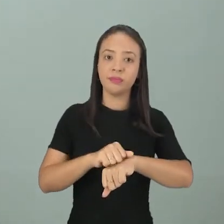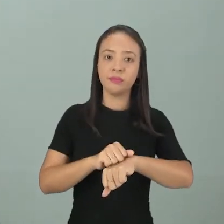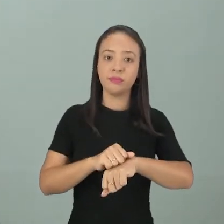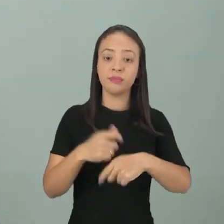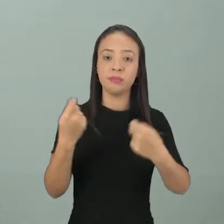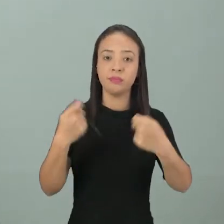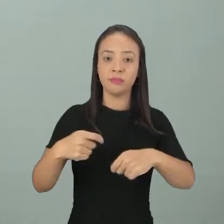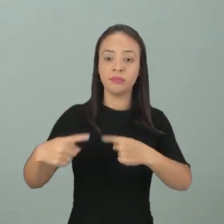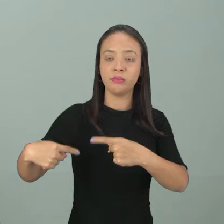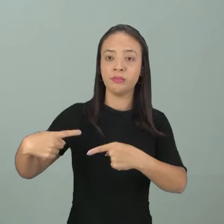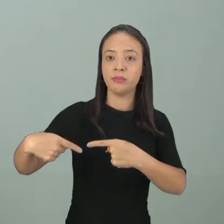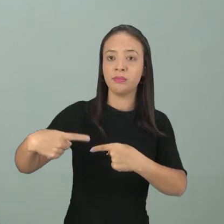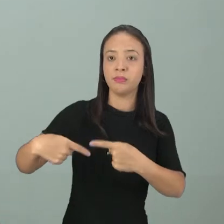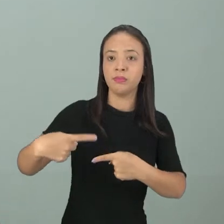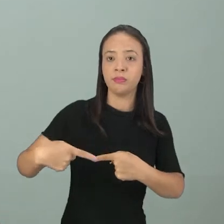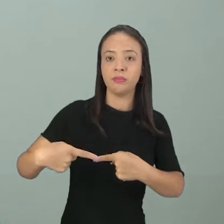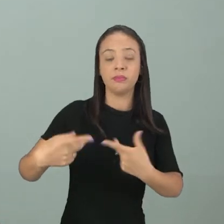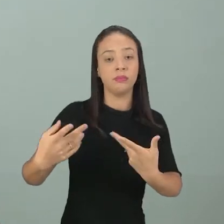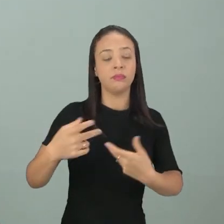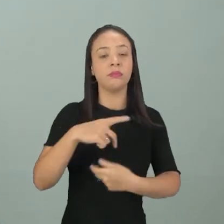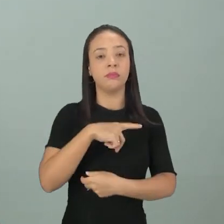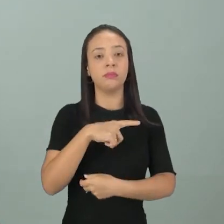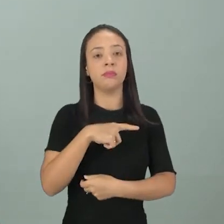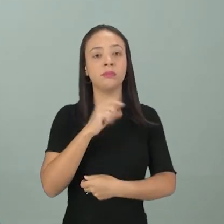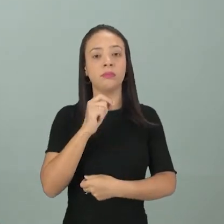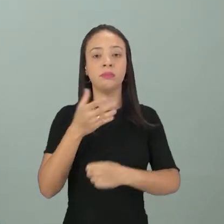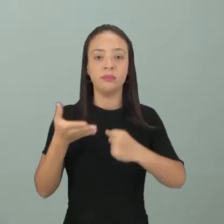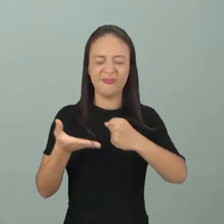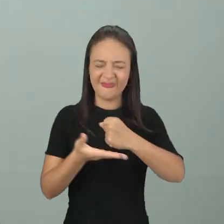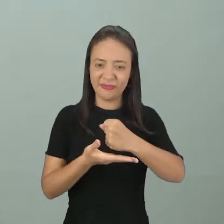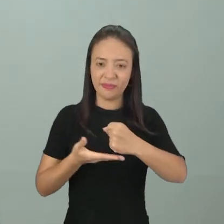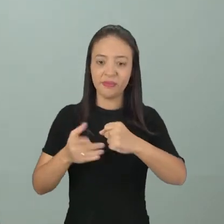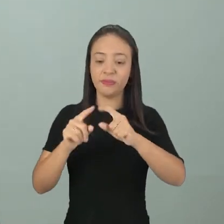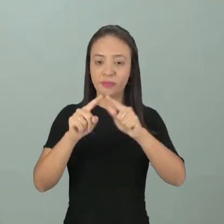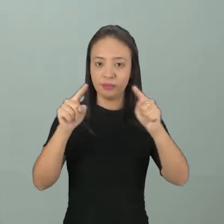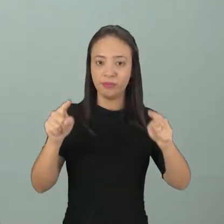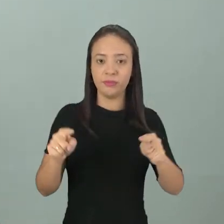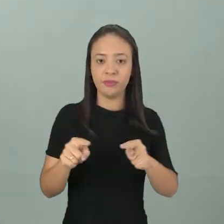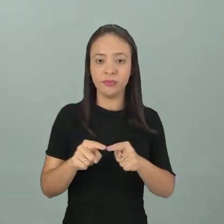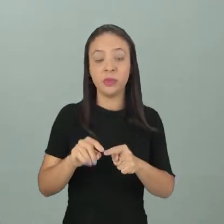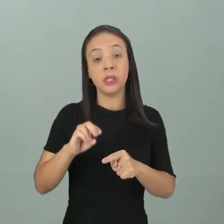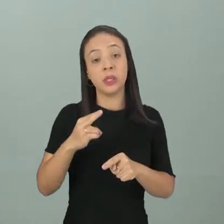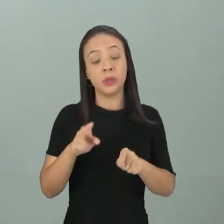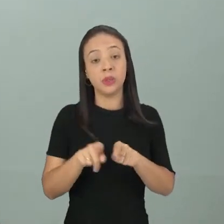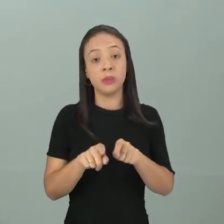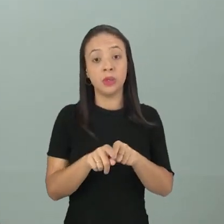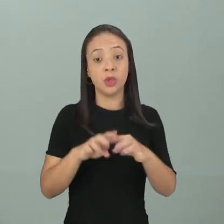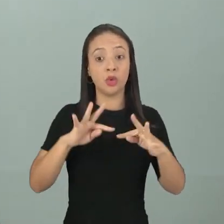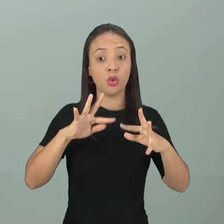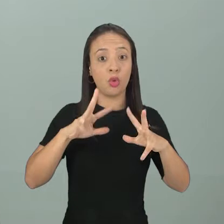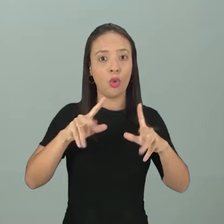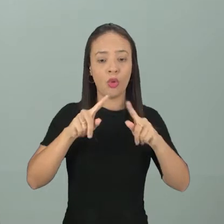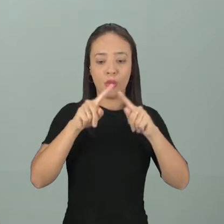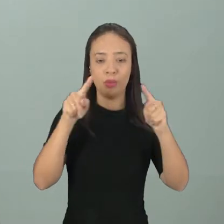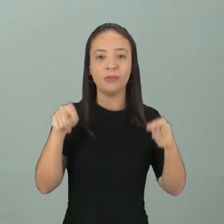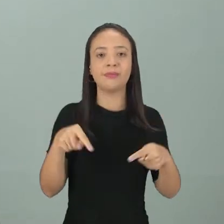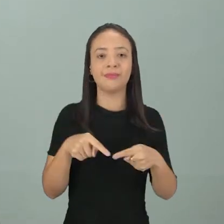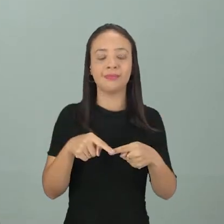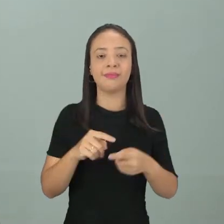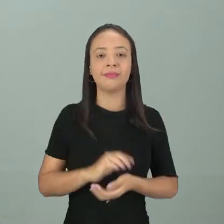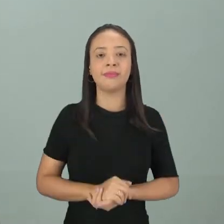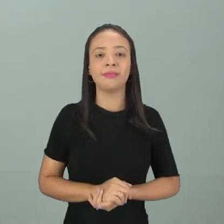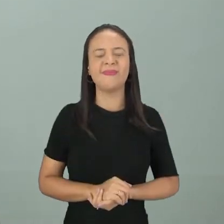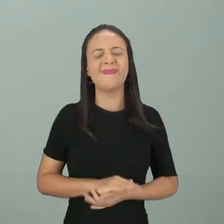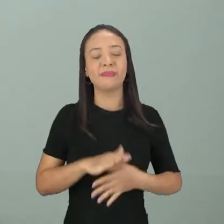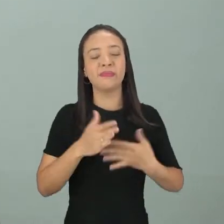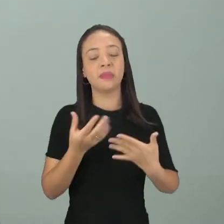que rolam. Isso mesmo, eles possuem superfícies arredondadas ou a sua forma completamente arredondada. E